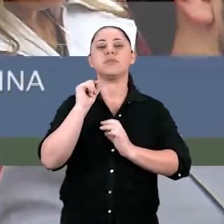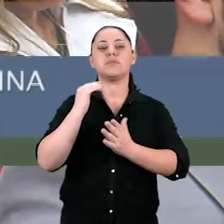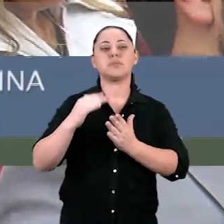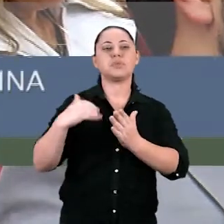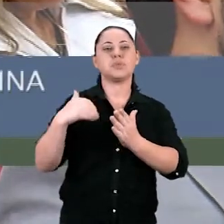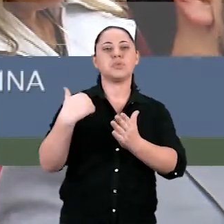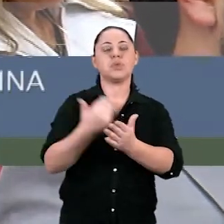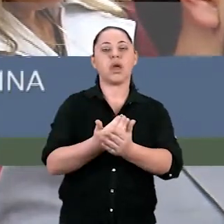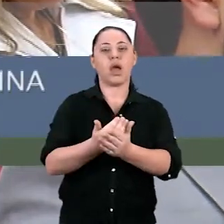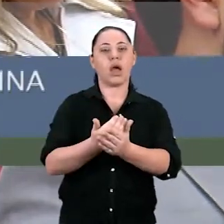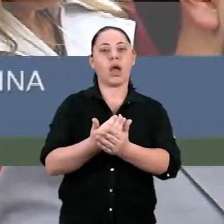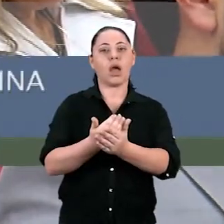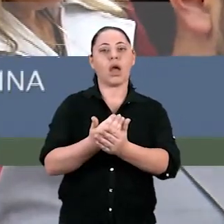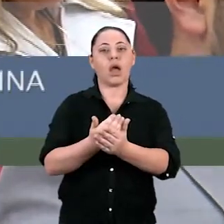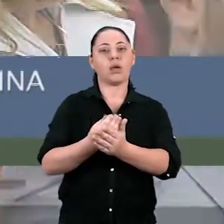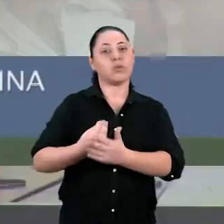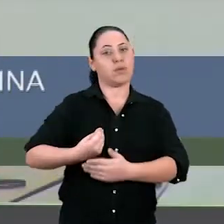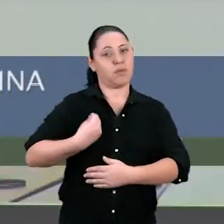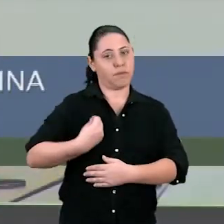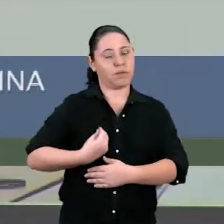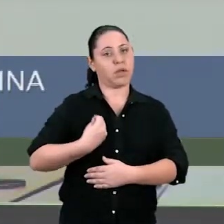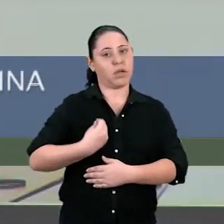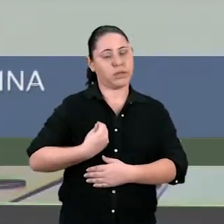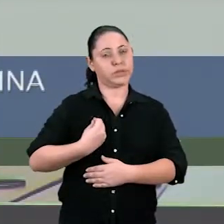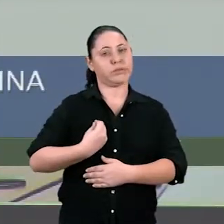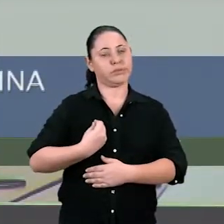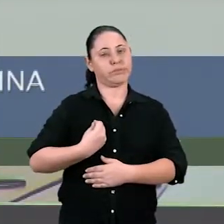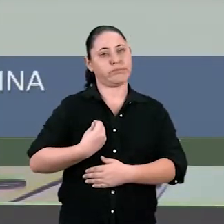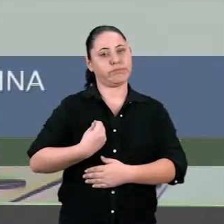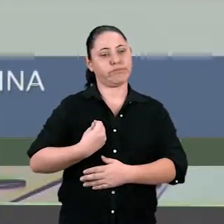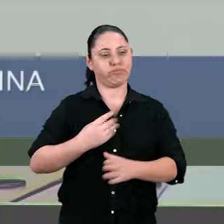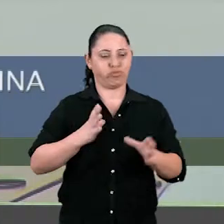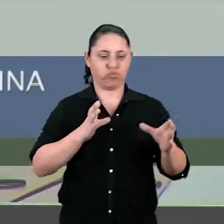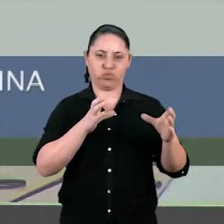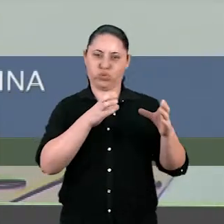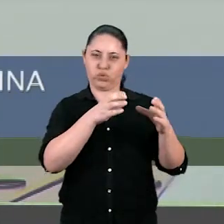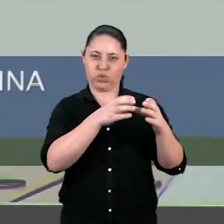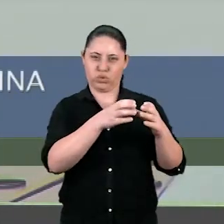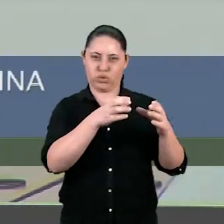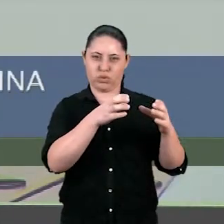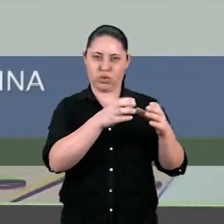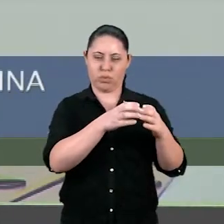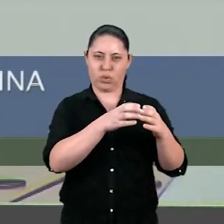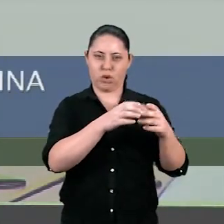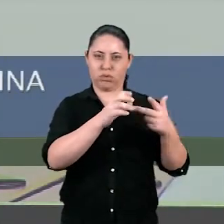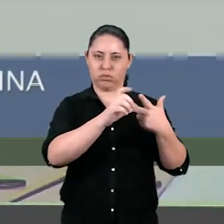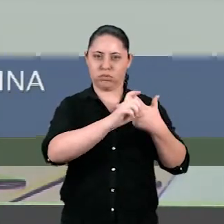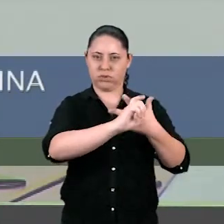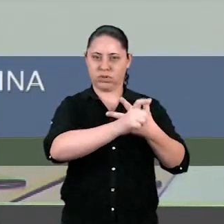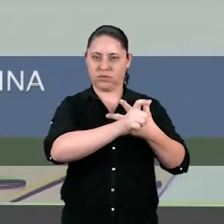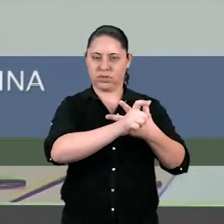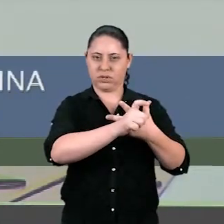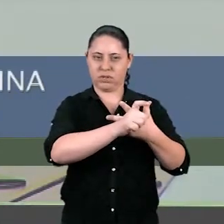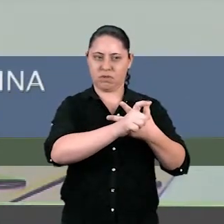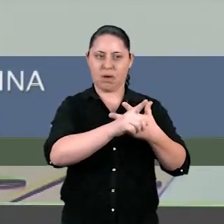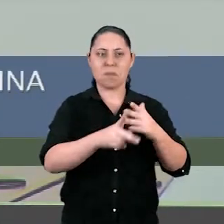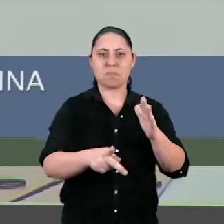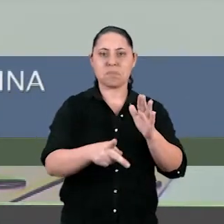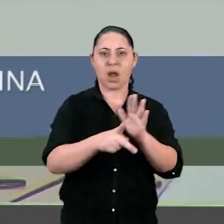não depende do parlamento. E, a partir dessa característica,